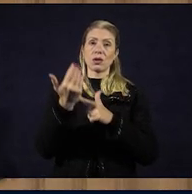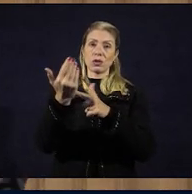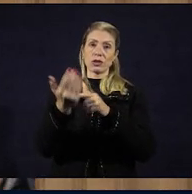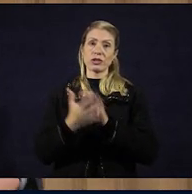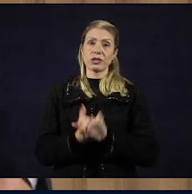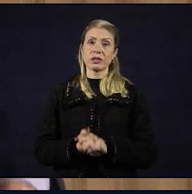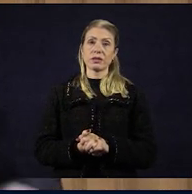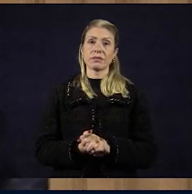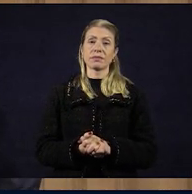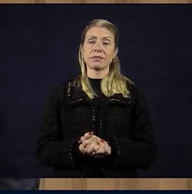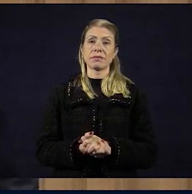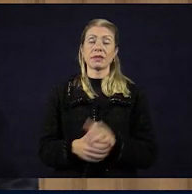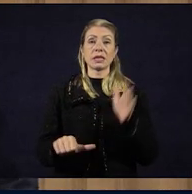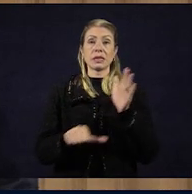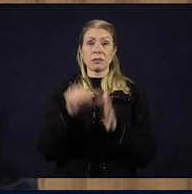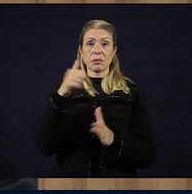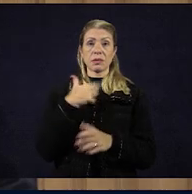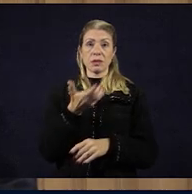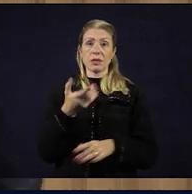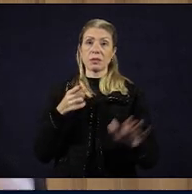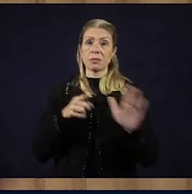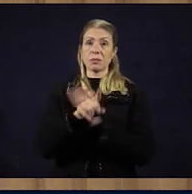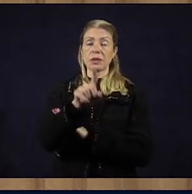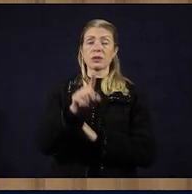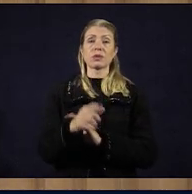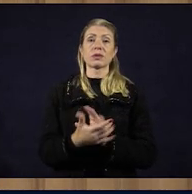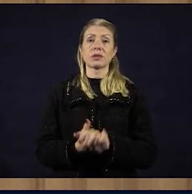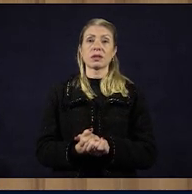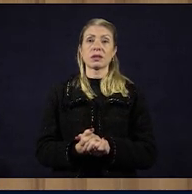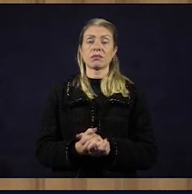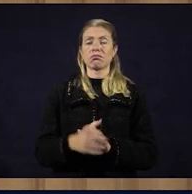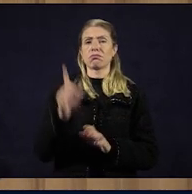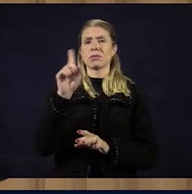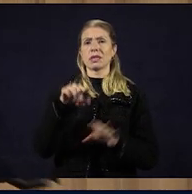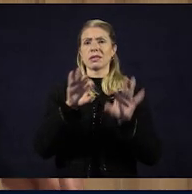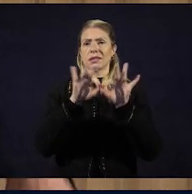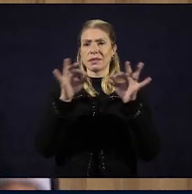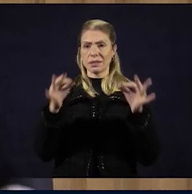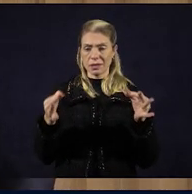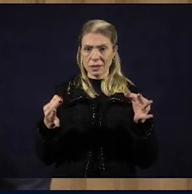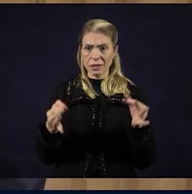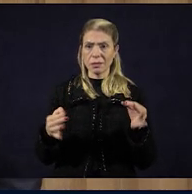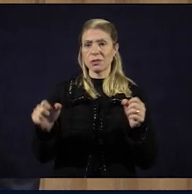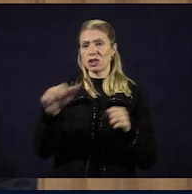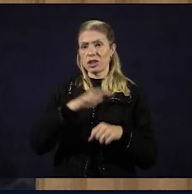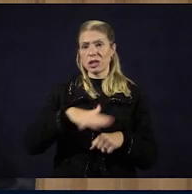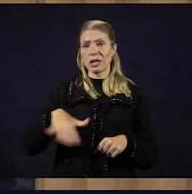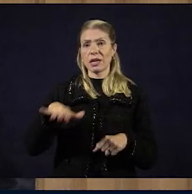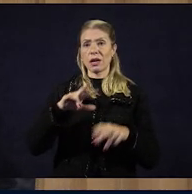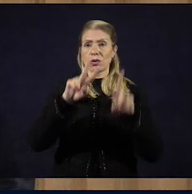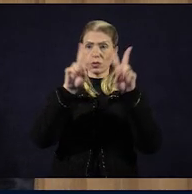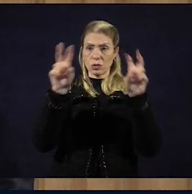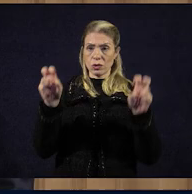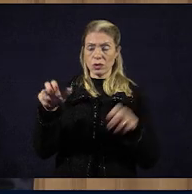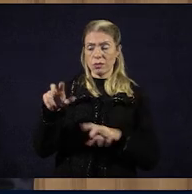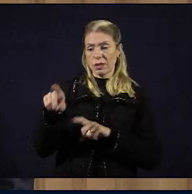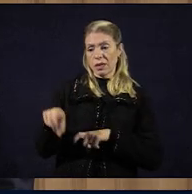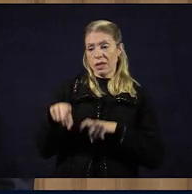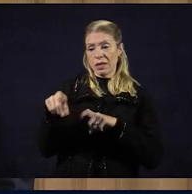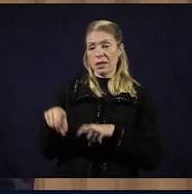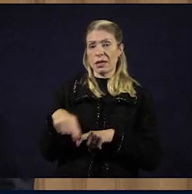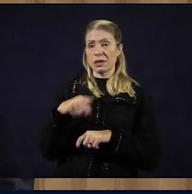começar fazendo a primeira pergunta para você fazer uma pergunta mais genérica antes da gente entrar mais outros detalhes setor Água como